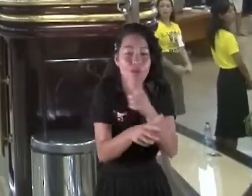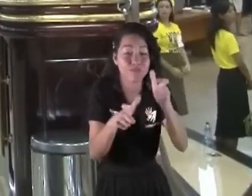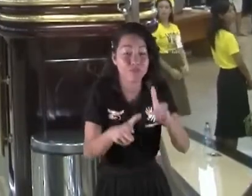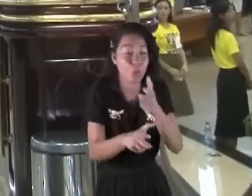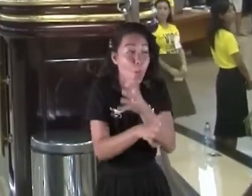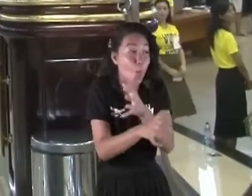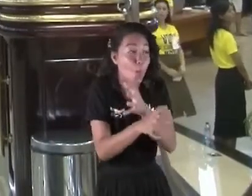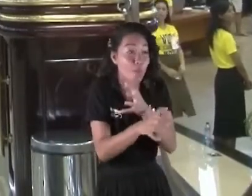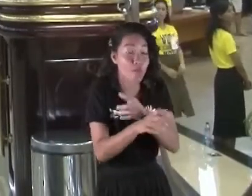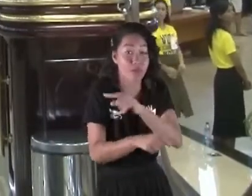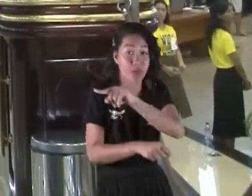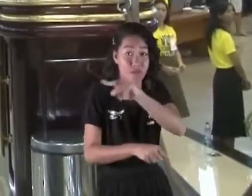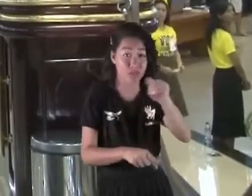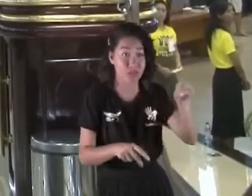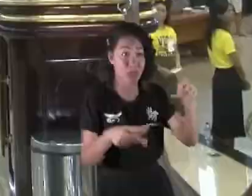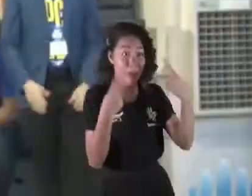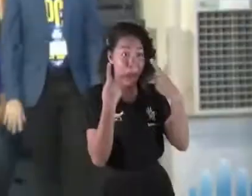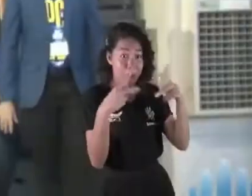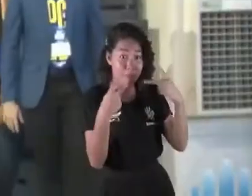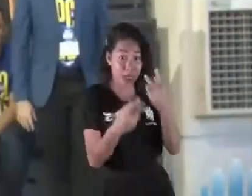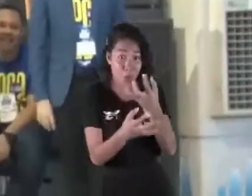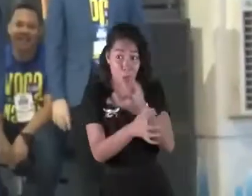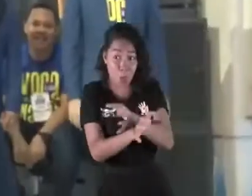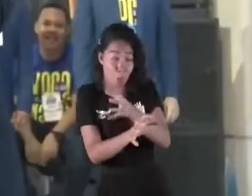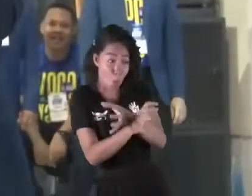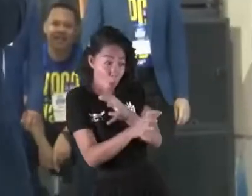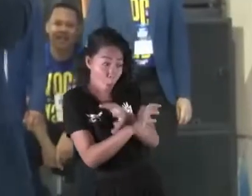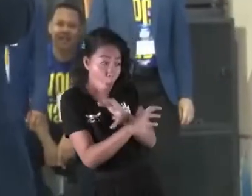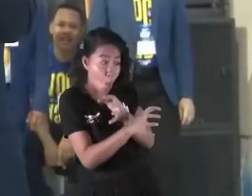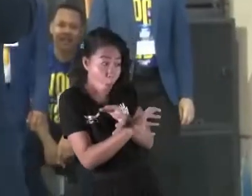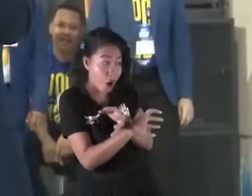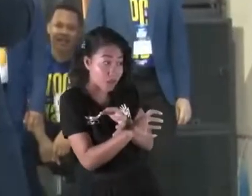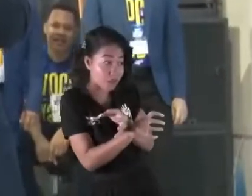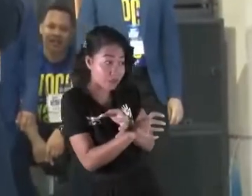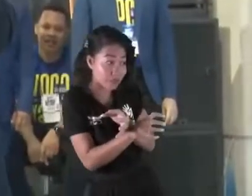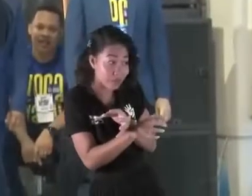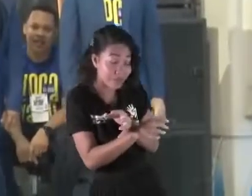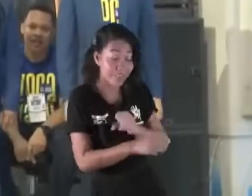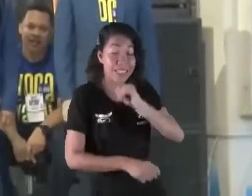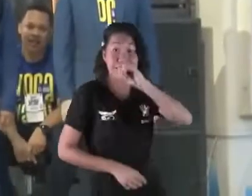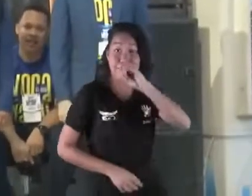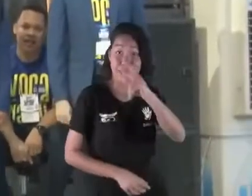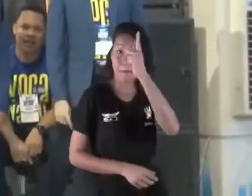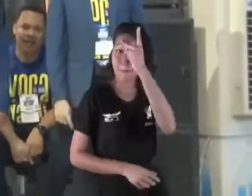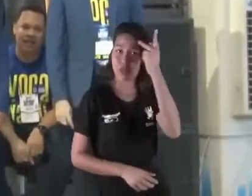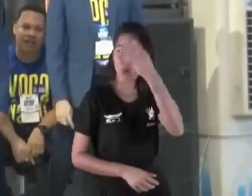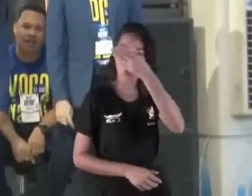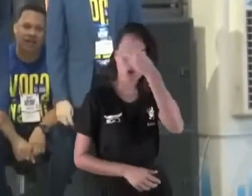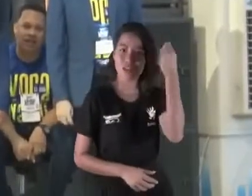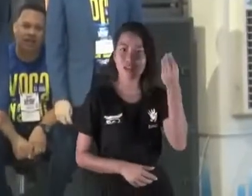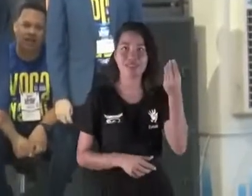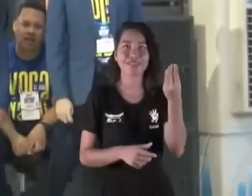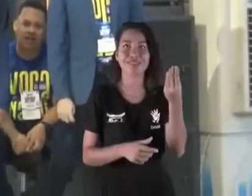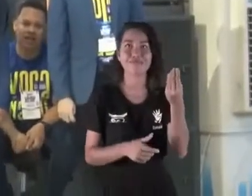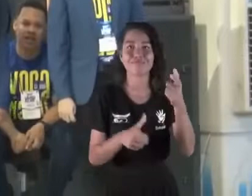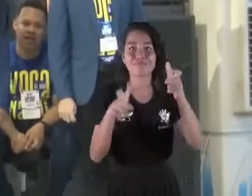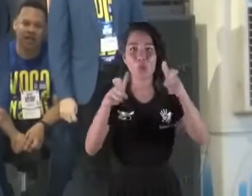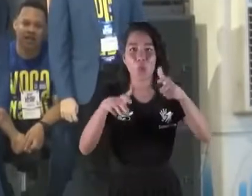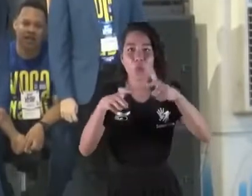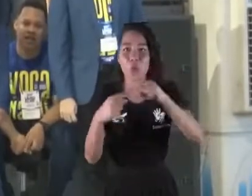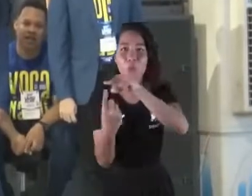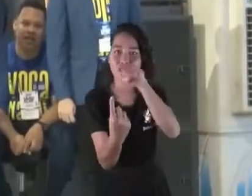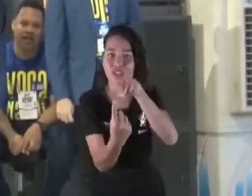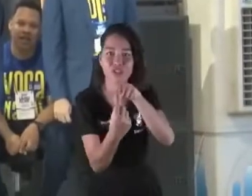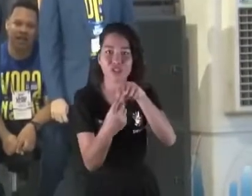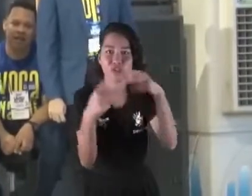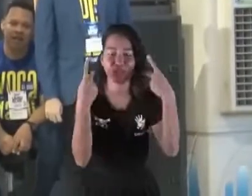Tu vem pregar para osso seco, Ezequiel? Quem já se esqueceu de onde, não vai. Mas Ezequiel